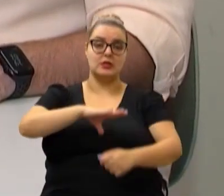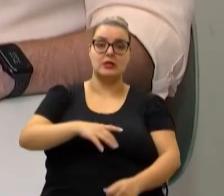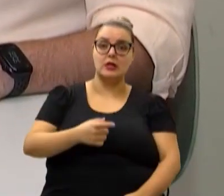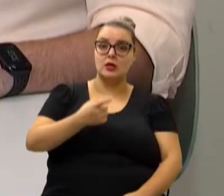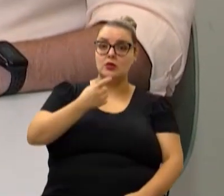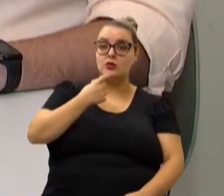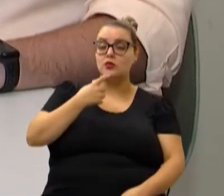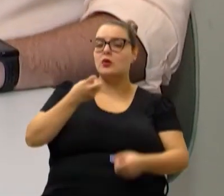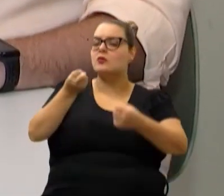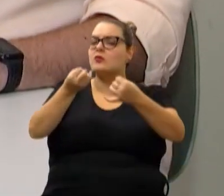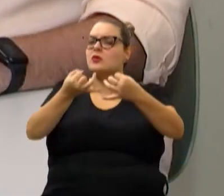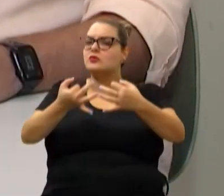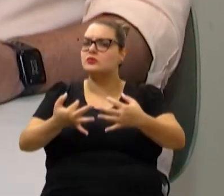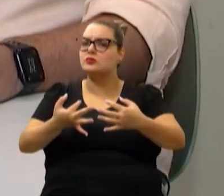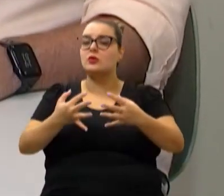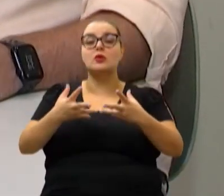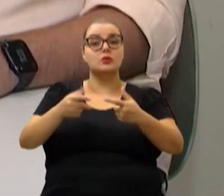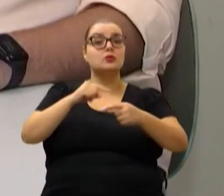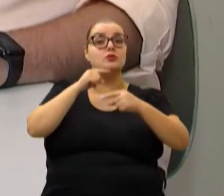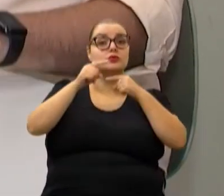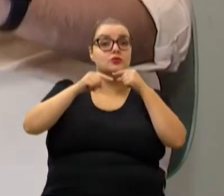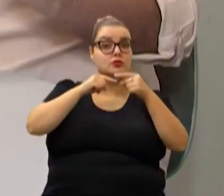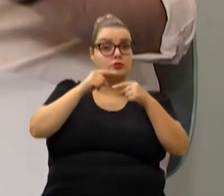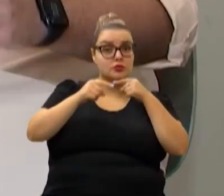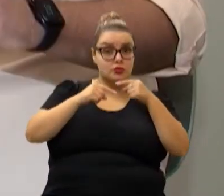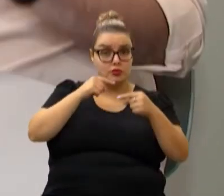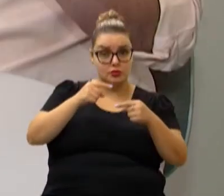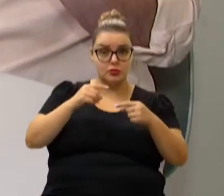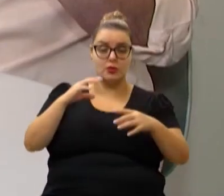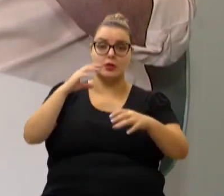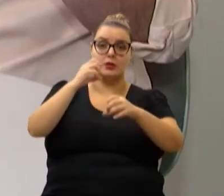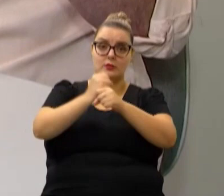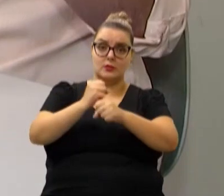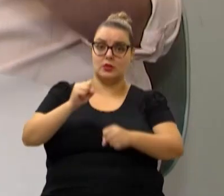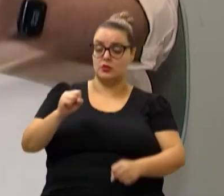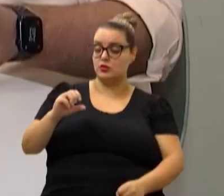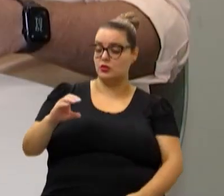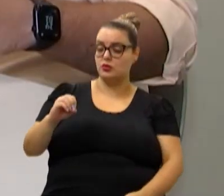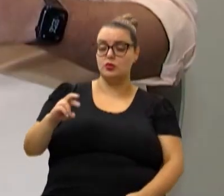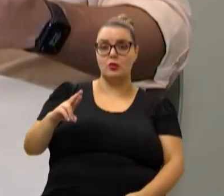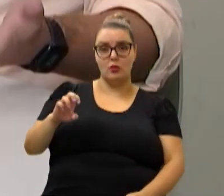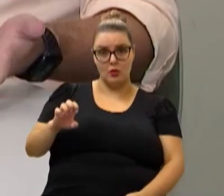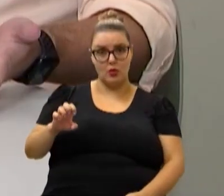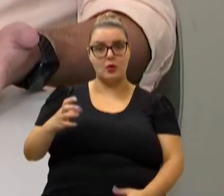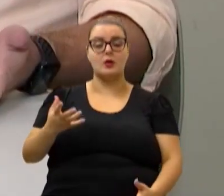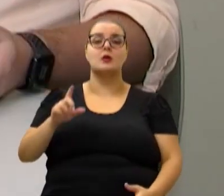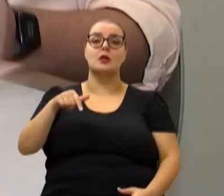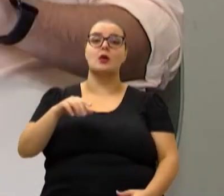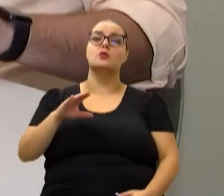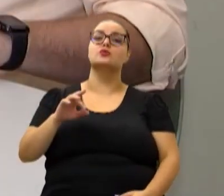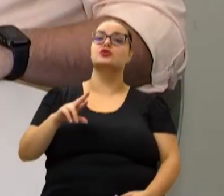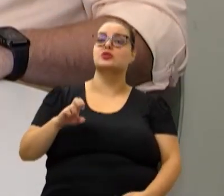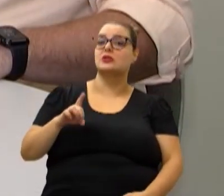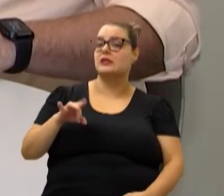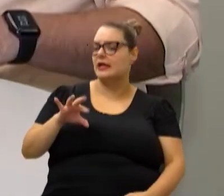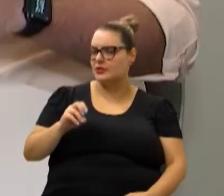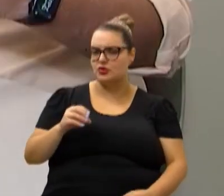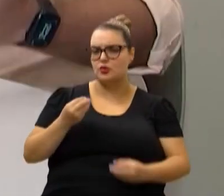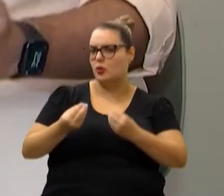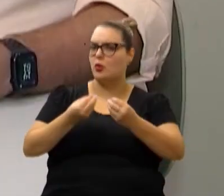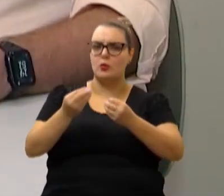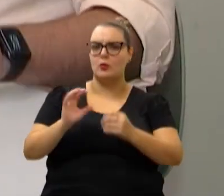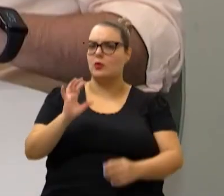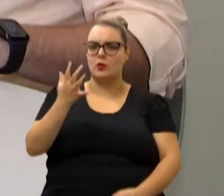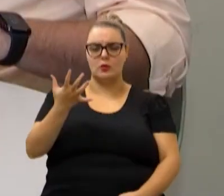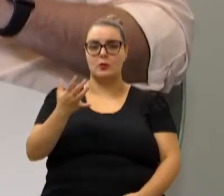Faculdade PUC Campinas e vai nos explicar e tirar todas as dúvidas da pontuação score, né, dessa pontuação de crédito, como